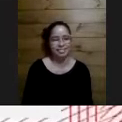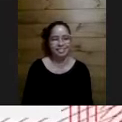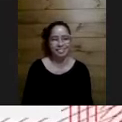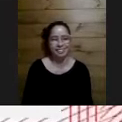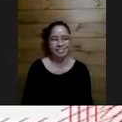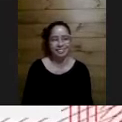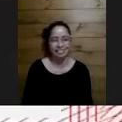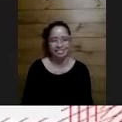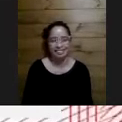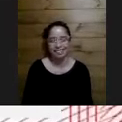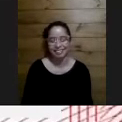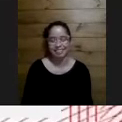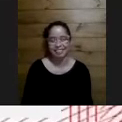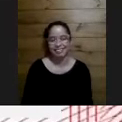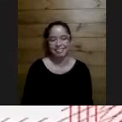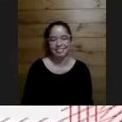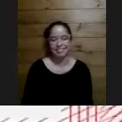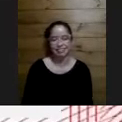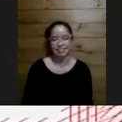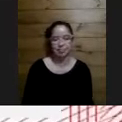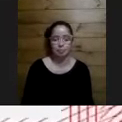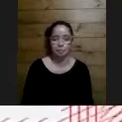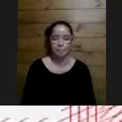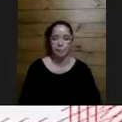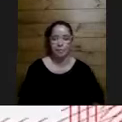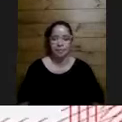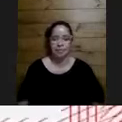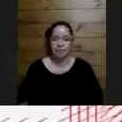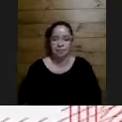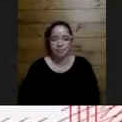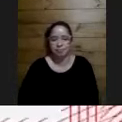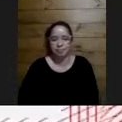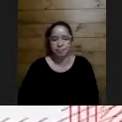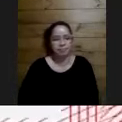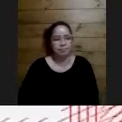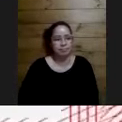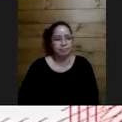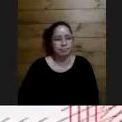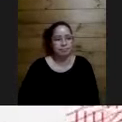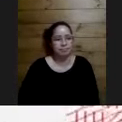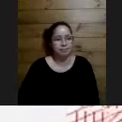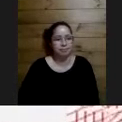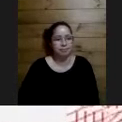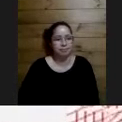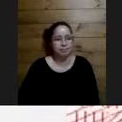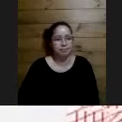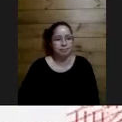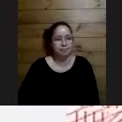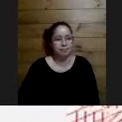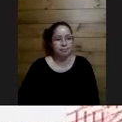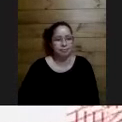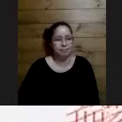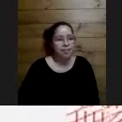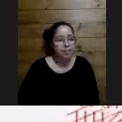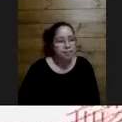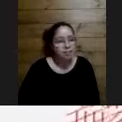Tá? Lembra obrigada, sempre do que eu te falei, o olho do tigre a partir de agora, tá? Um grande abraço. Igualmente, doutor, um abraço.